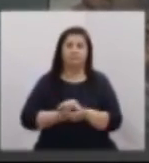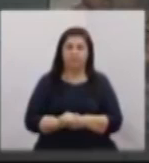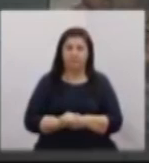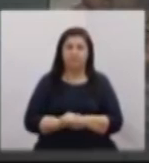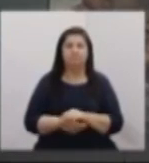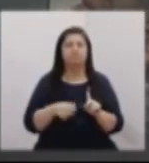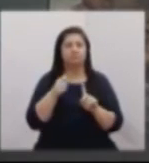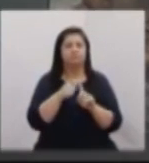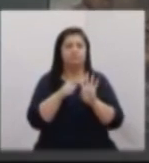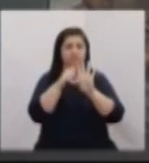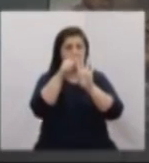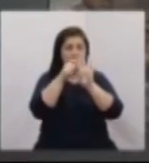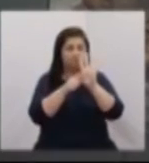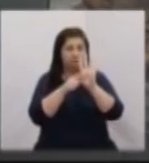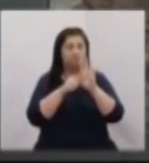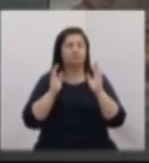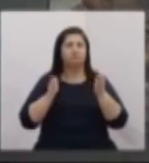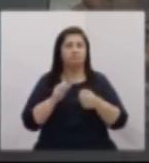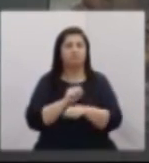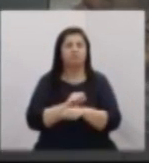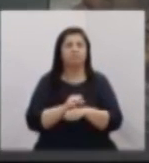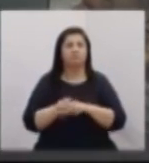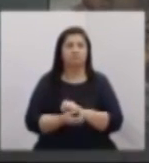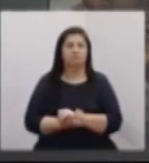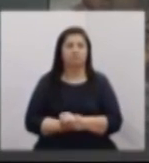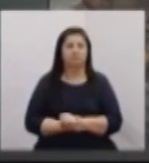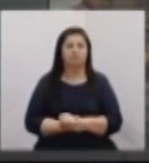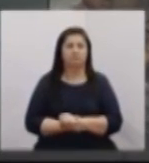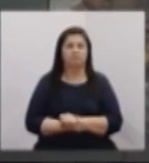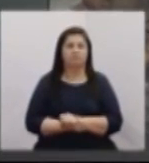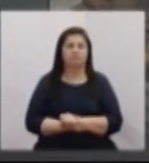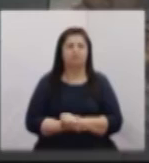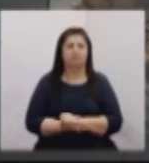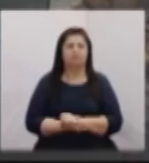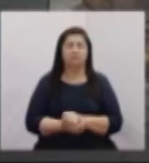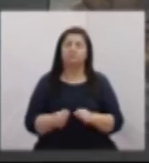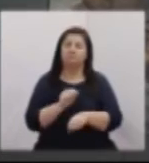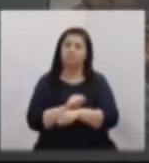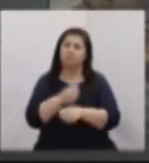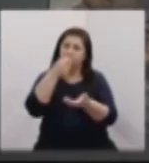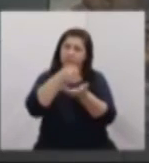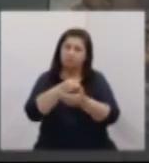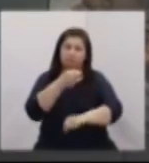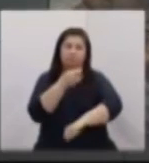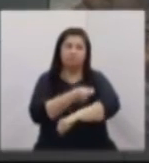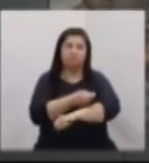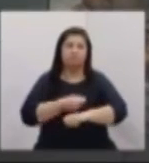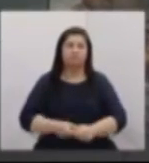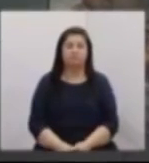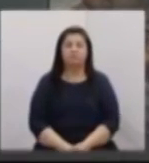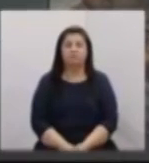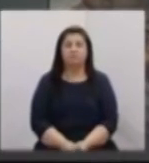faz meses, uns 4 meses, 3 meses, eu não me recordo agora, que eu estou aguardando a compra dessas vacinas. É isso,